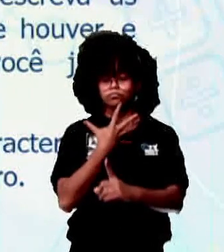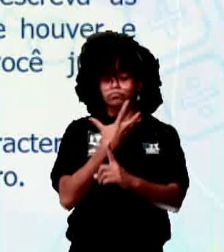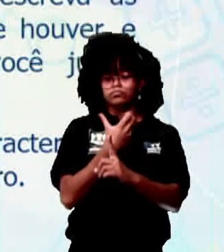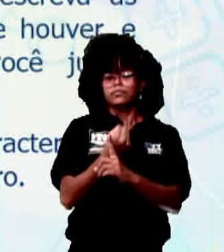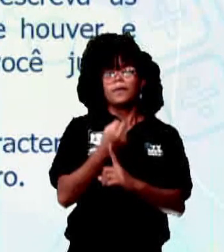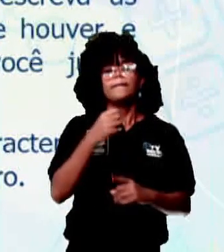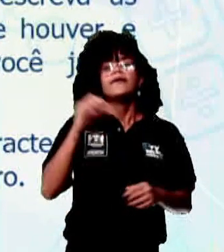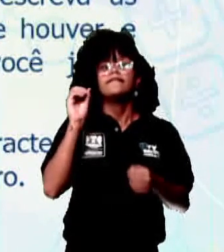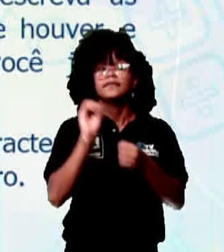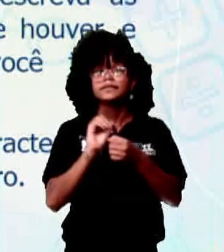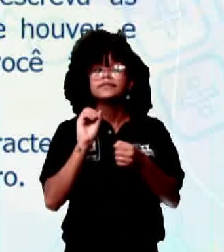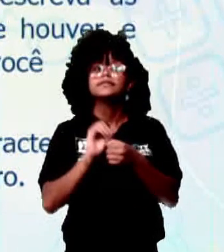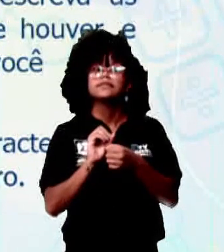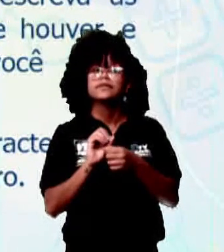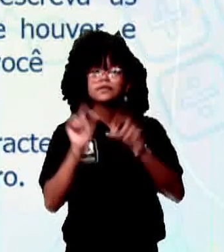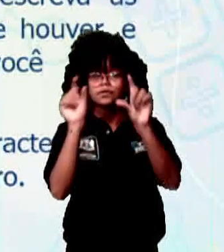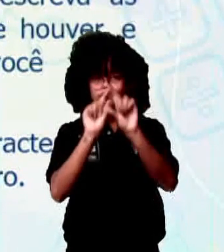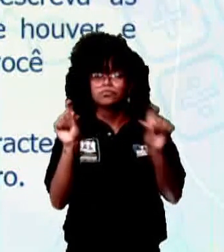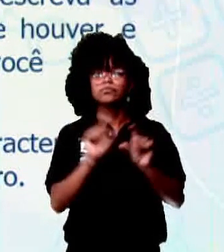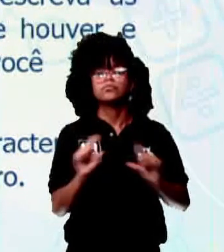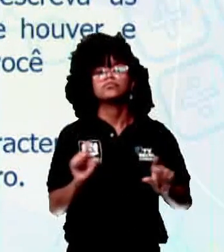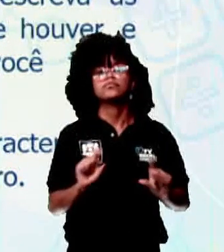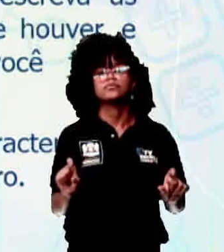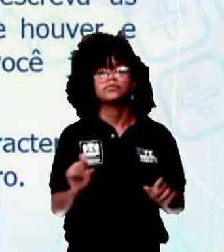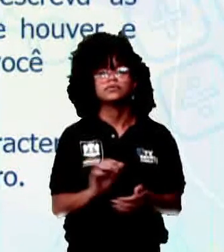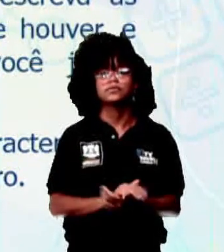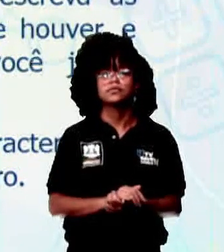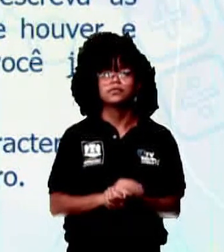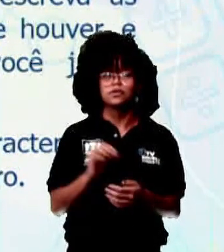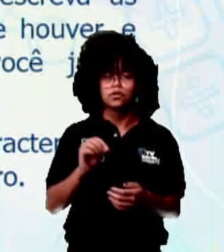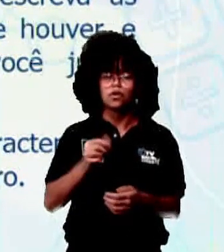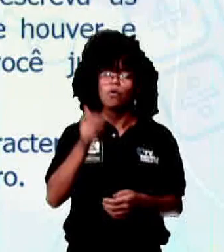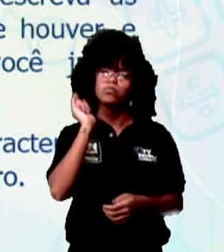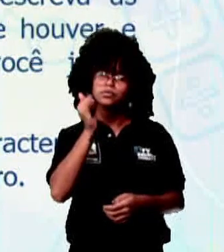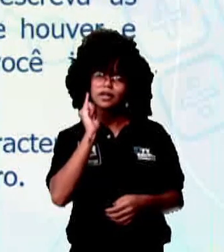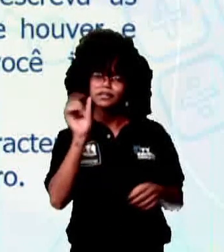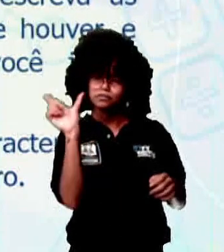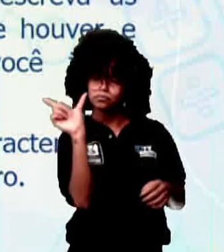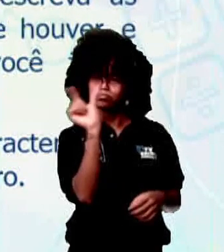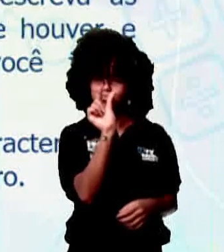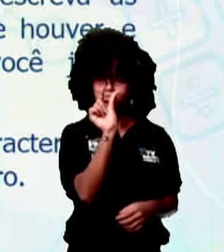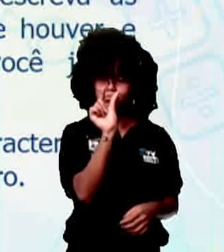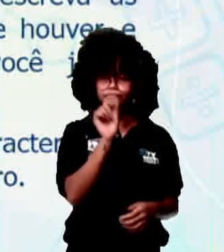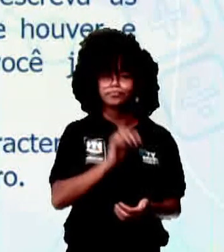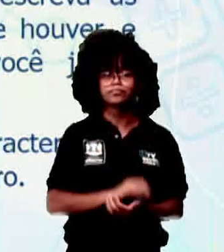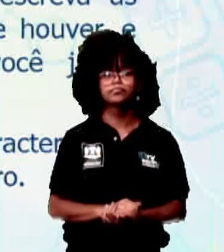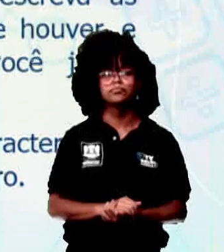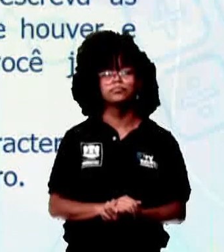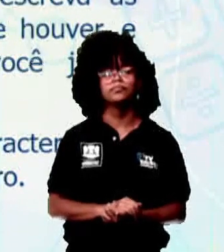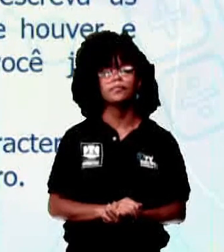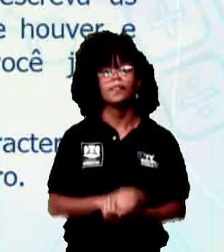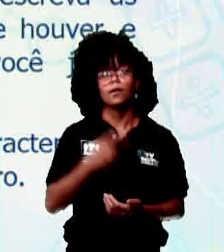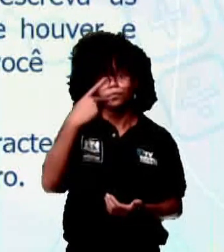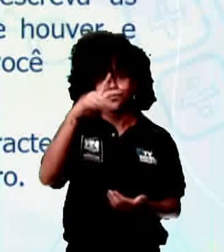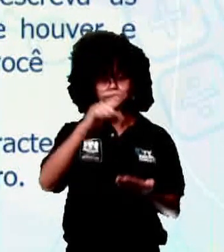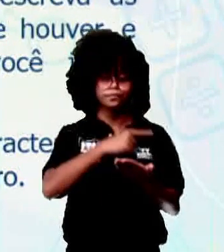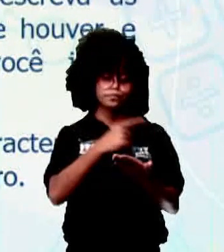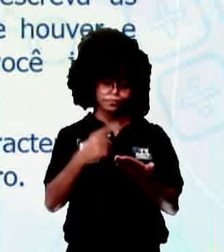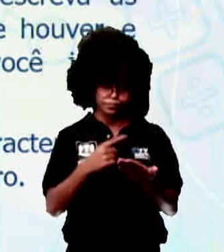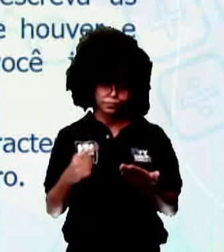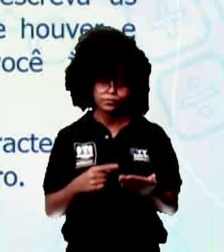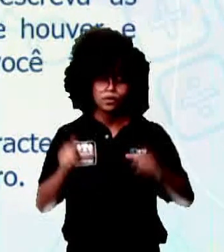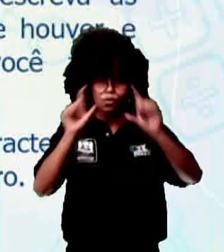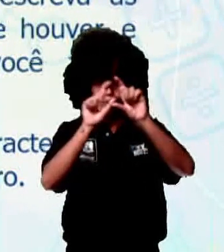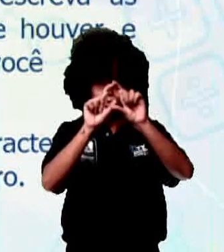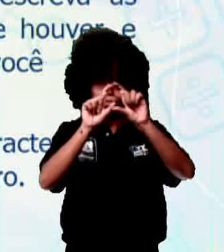uma narrativa curta, faça referência a essa história que vocês escolheram, não é? No seu caderno, crie essa